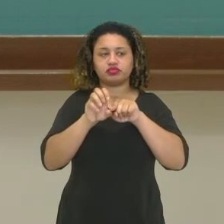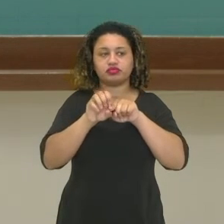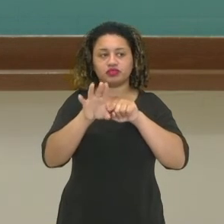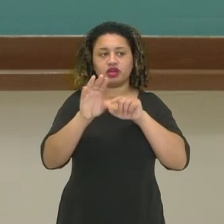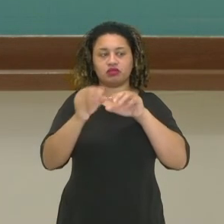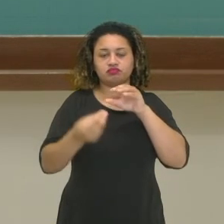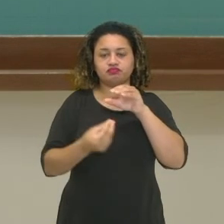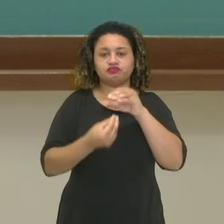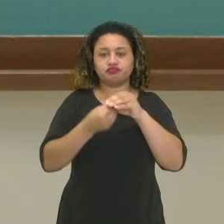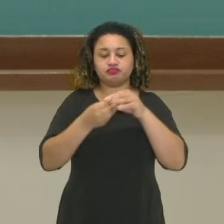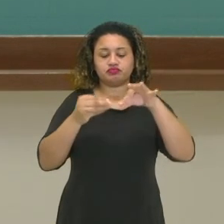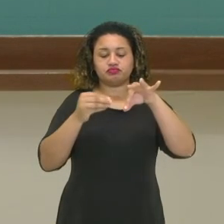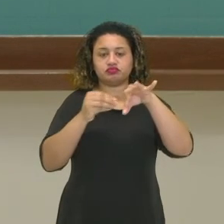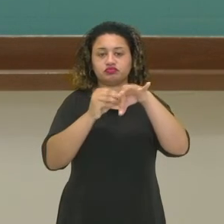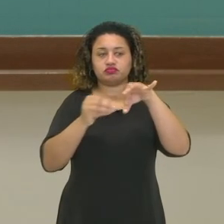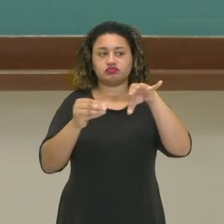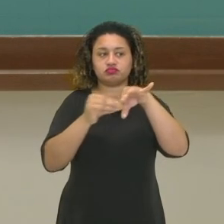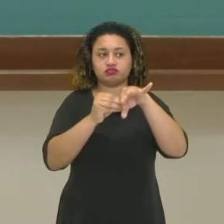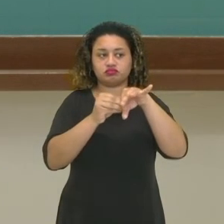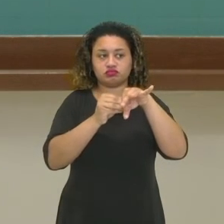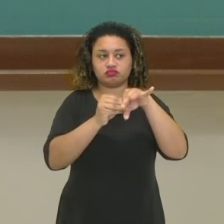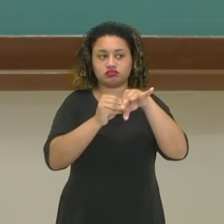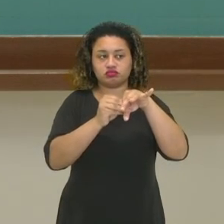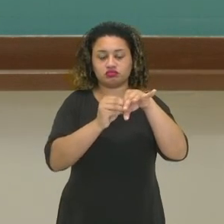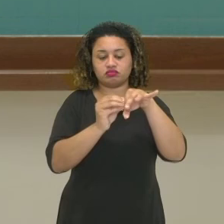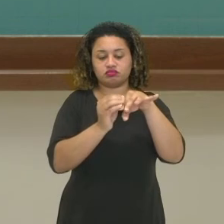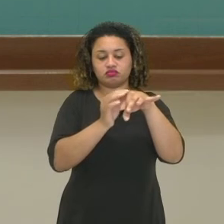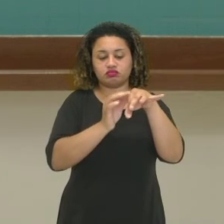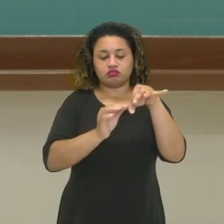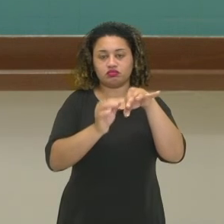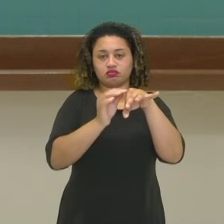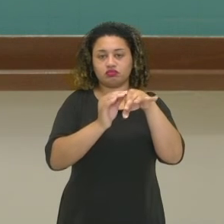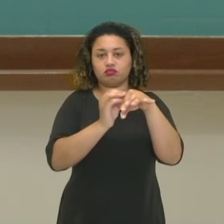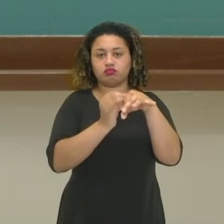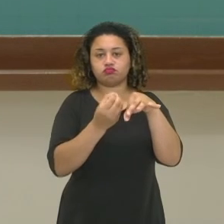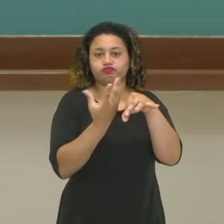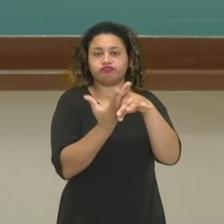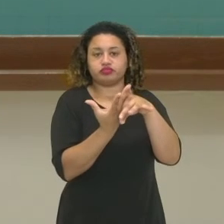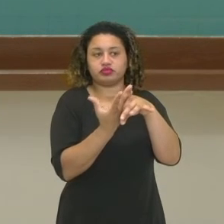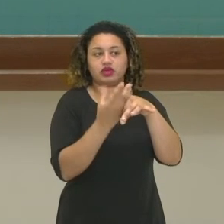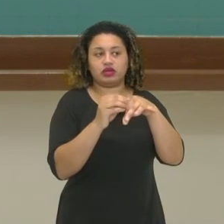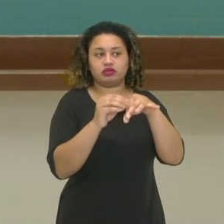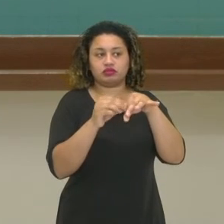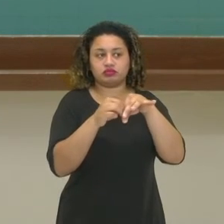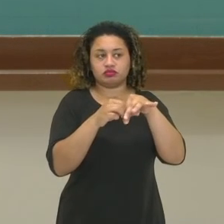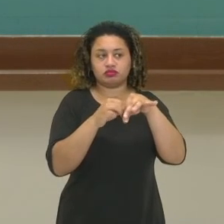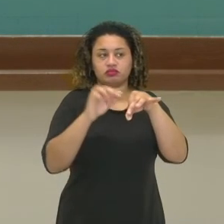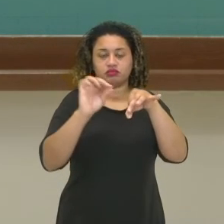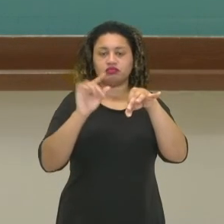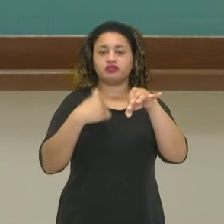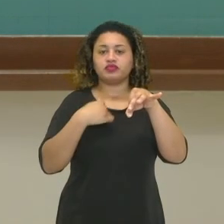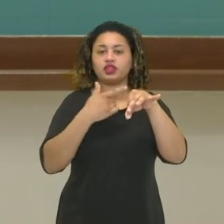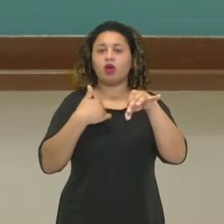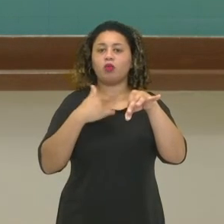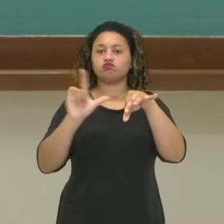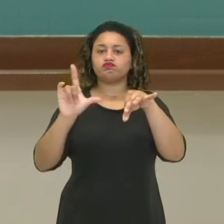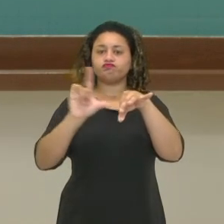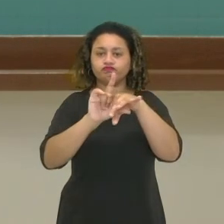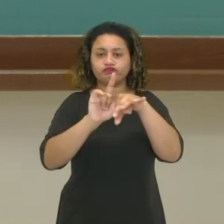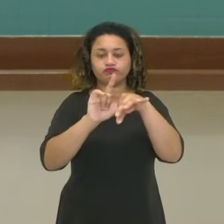vagina, e aí essa parte fica para fora. Então, durante o ato sexual, ele vai colocar, né, o pênis aqui dentro da camisinha